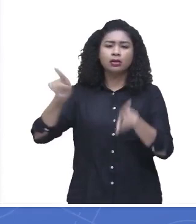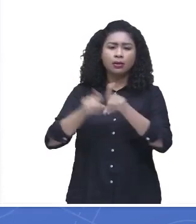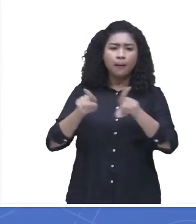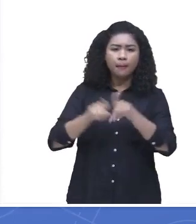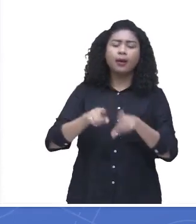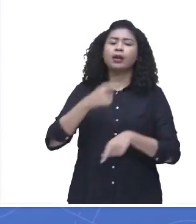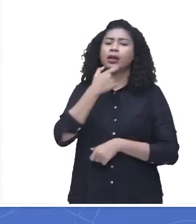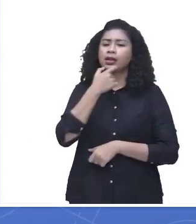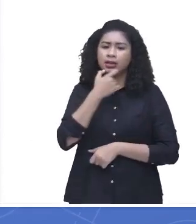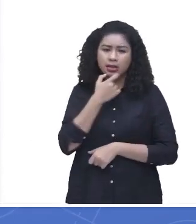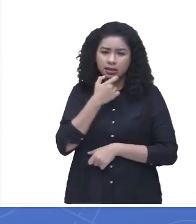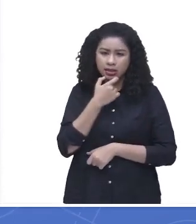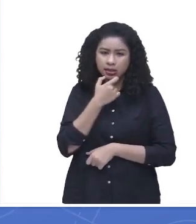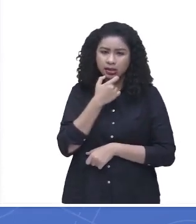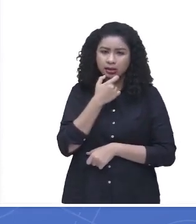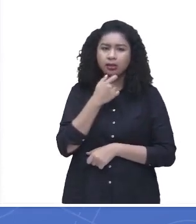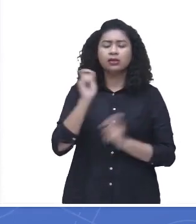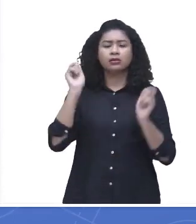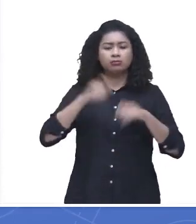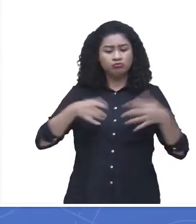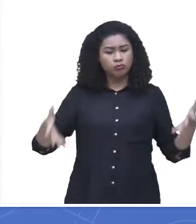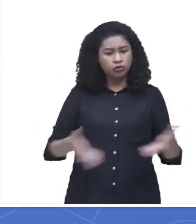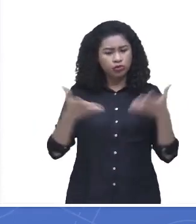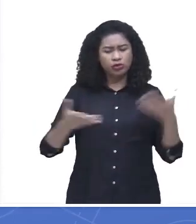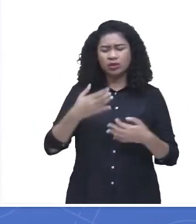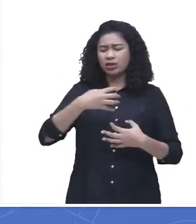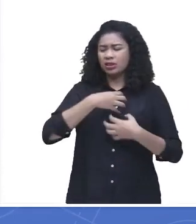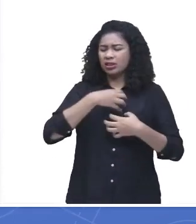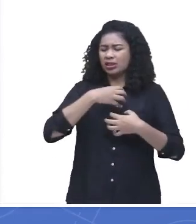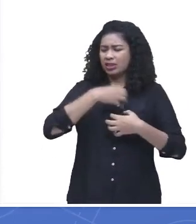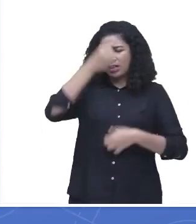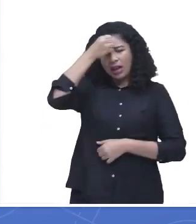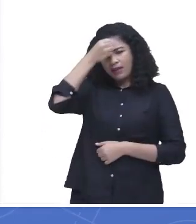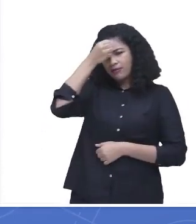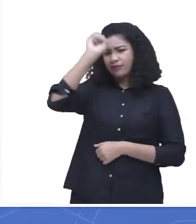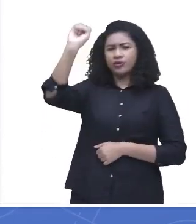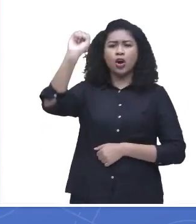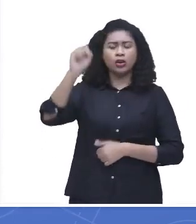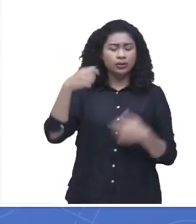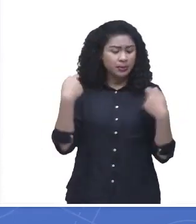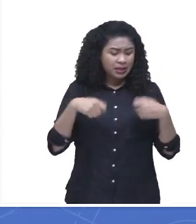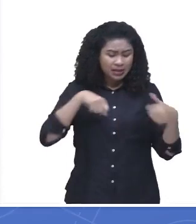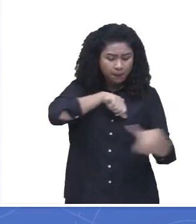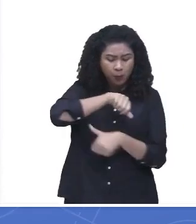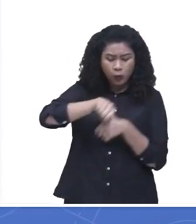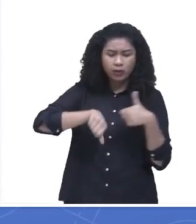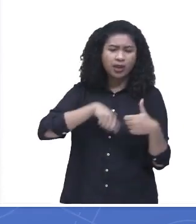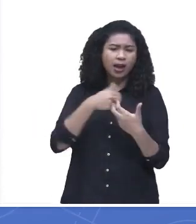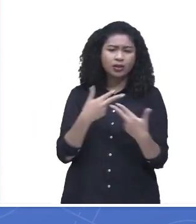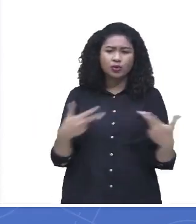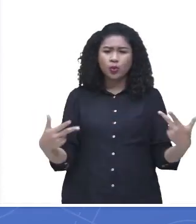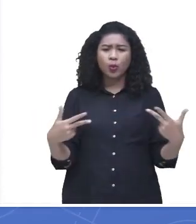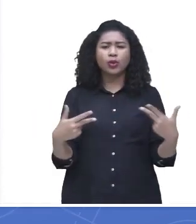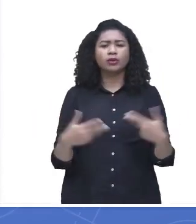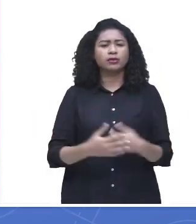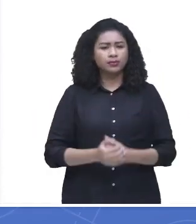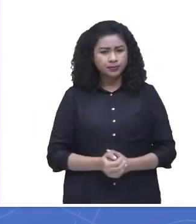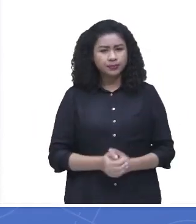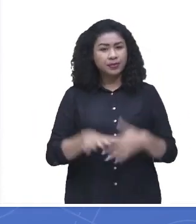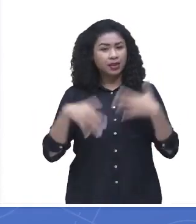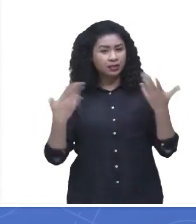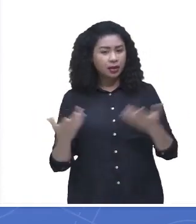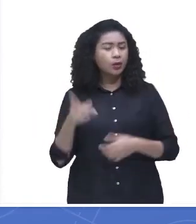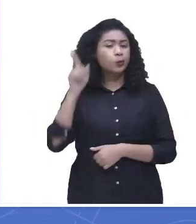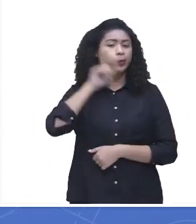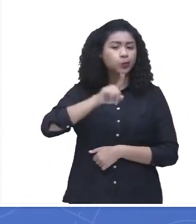as colônias, que vão causar esse sentimento de nós precisamos transformar essa realidade, certo? Tanto nos Estados